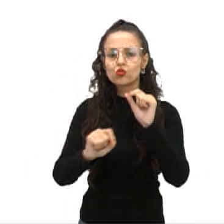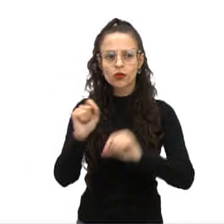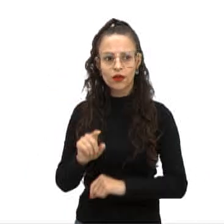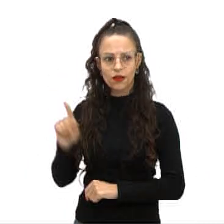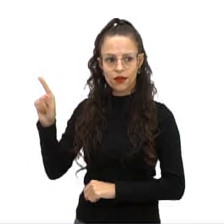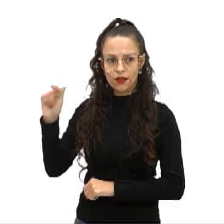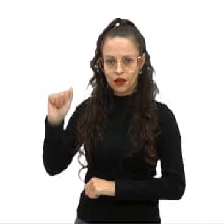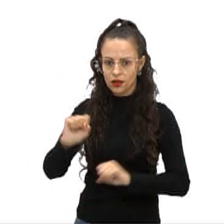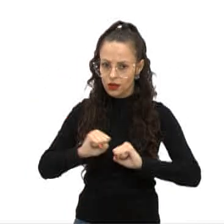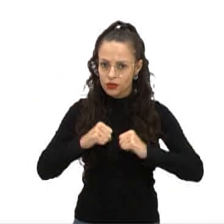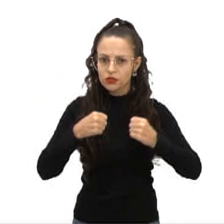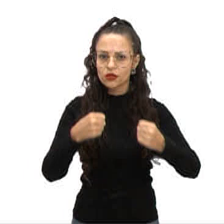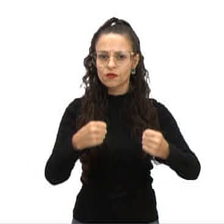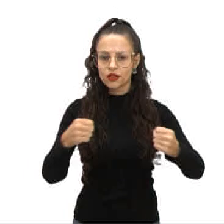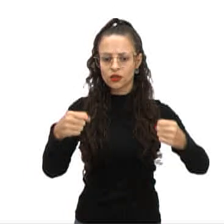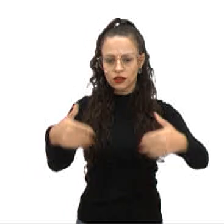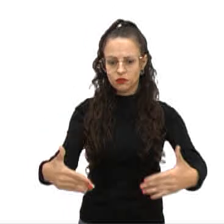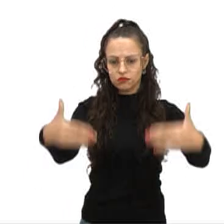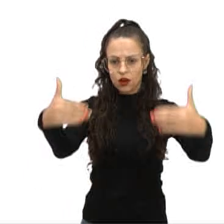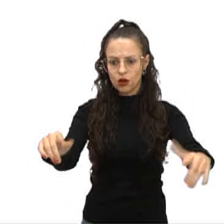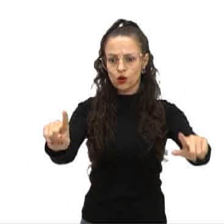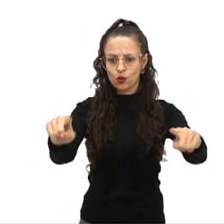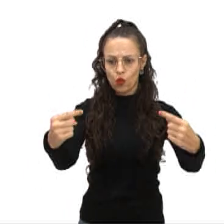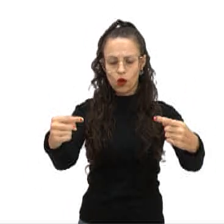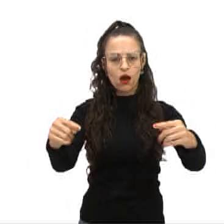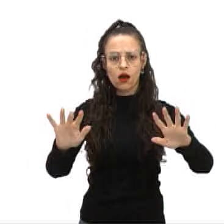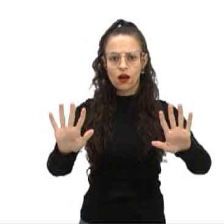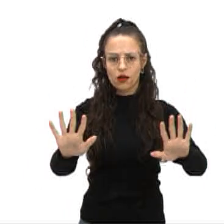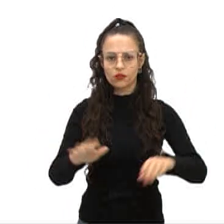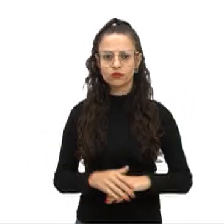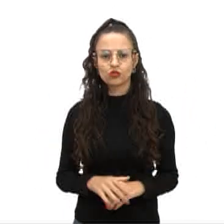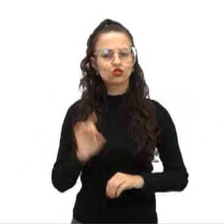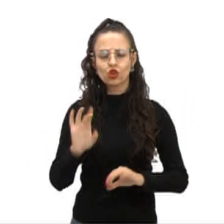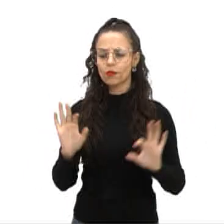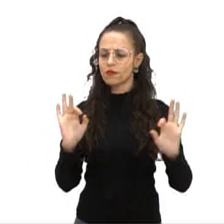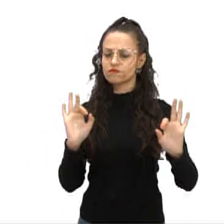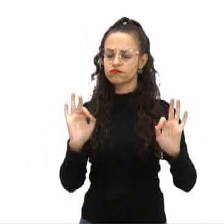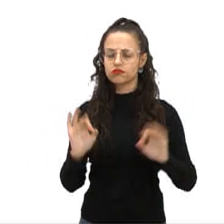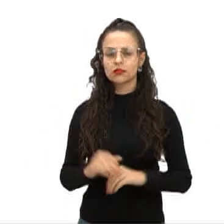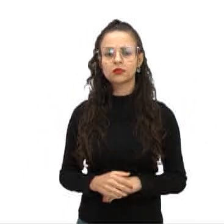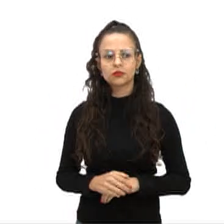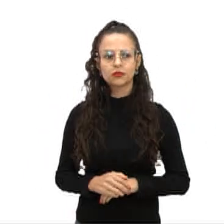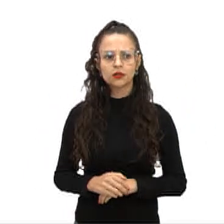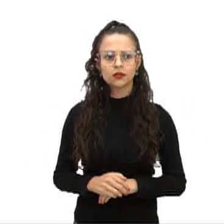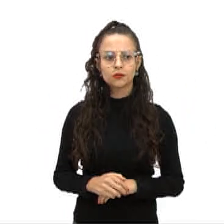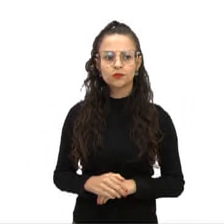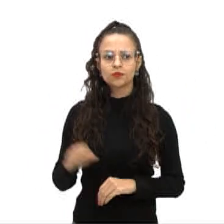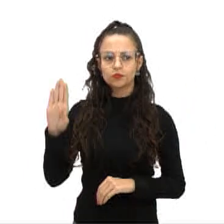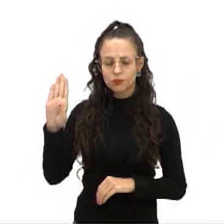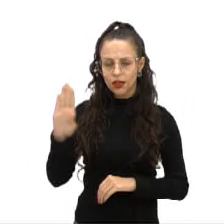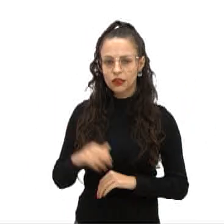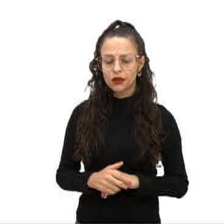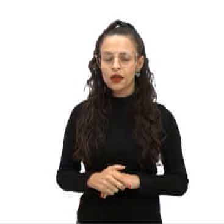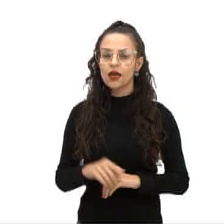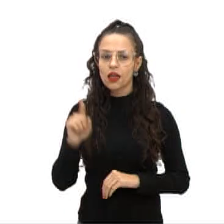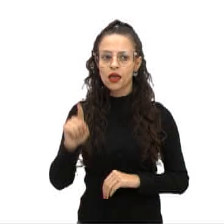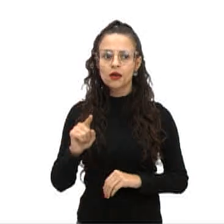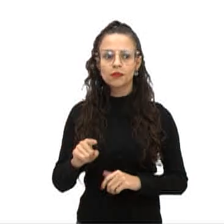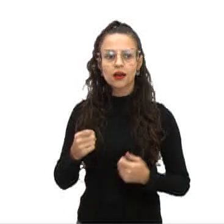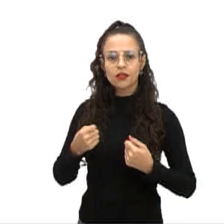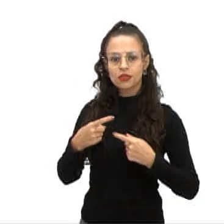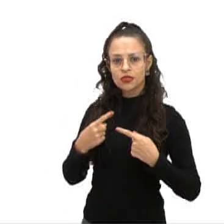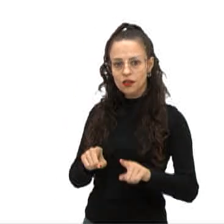para defender os territórios contra os invasores, era para efeitos bélicos, ou letra B, servia para defender os padres